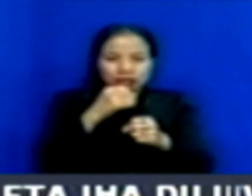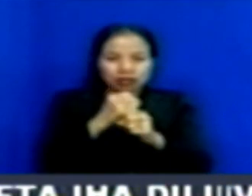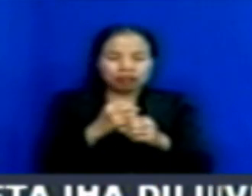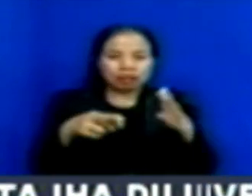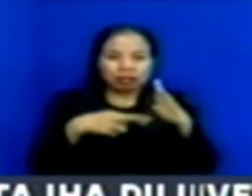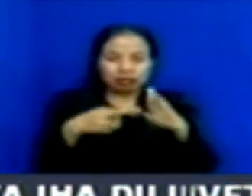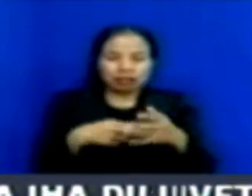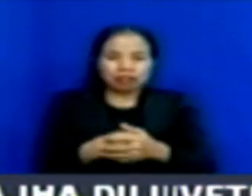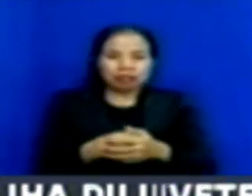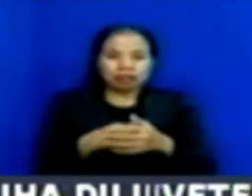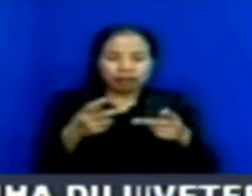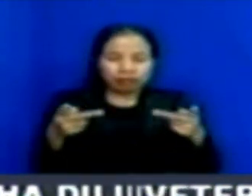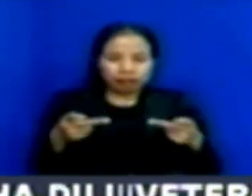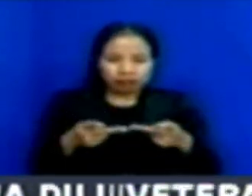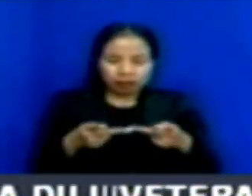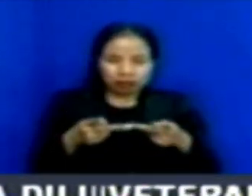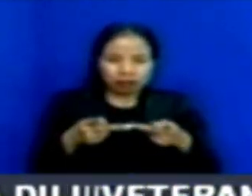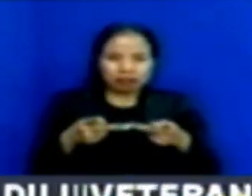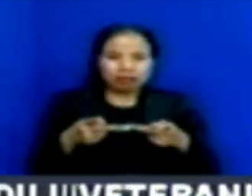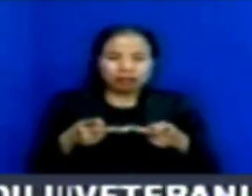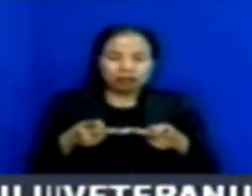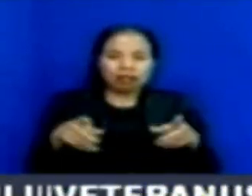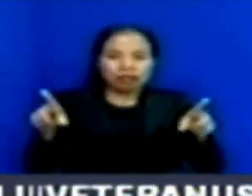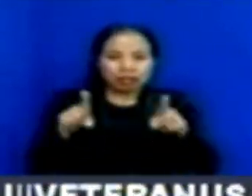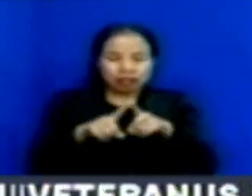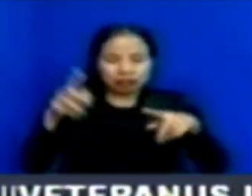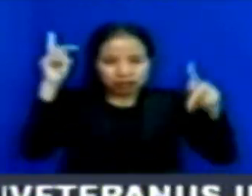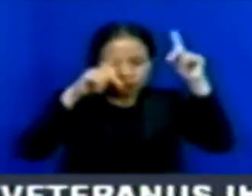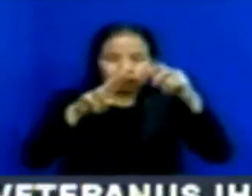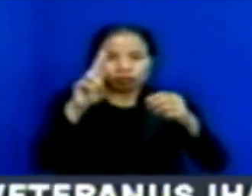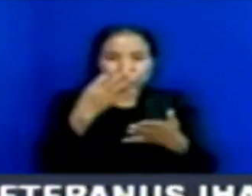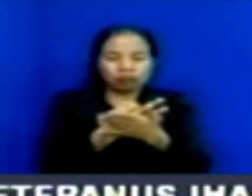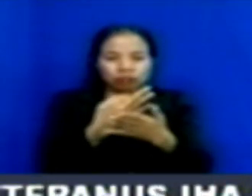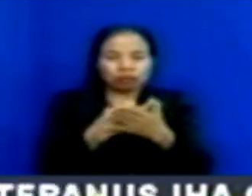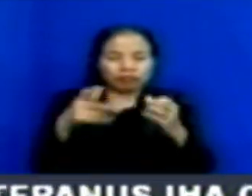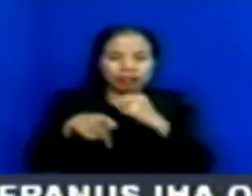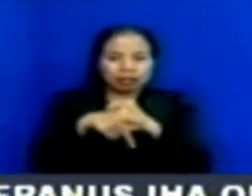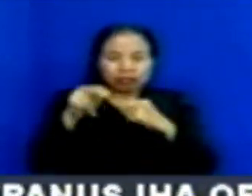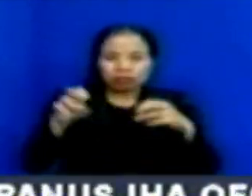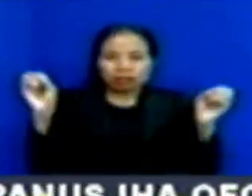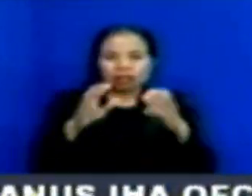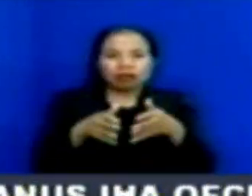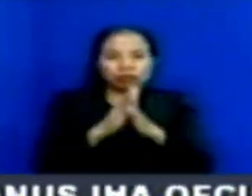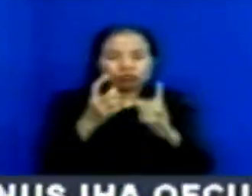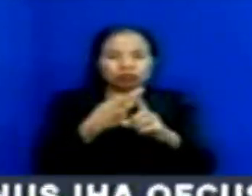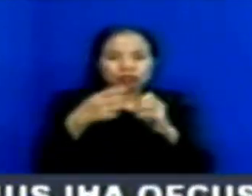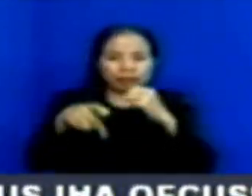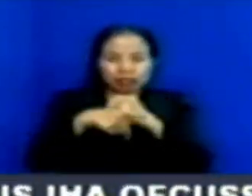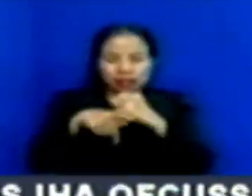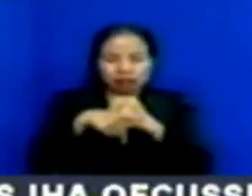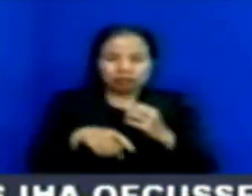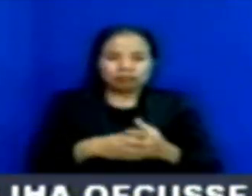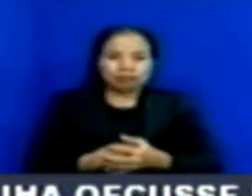medida coação termo identidade e residência. Relaciona o caso usa o san partido nian sem conhecimento russi partido